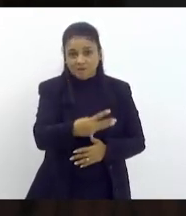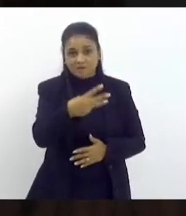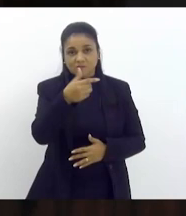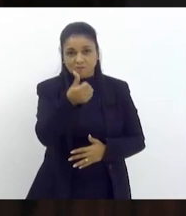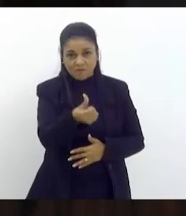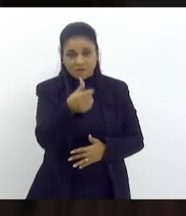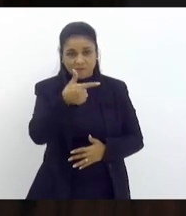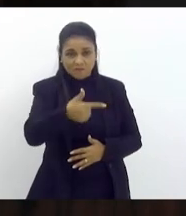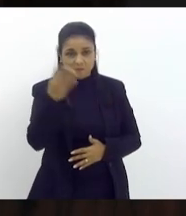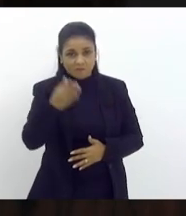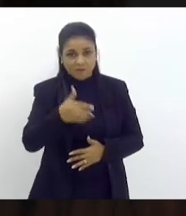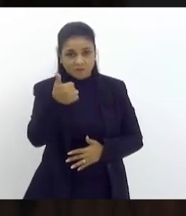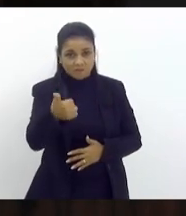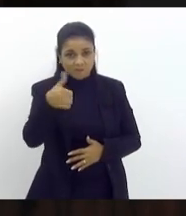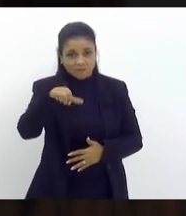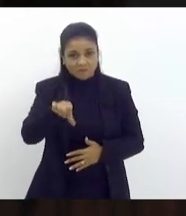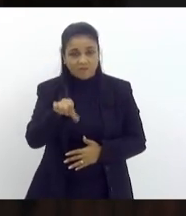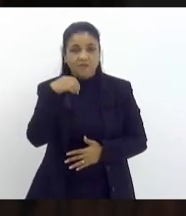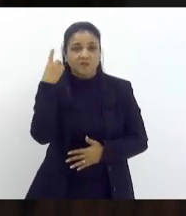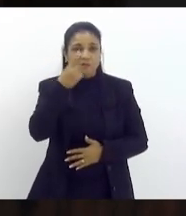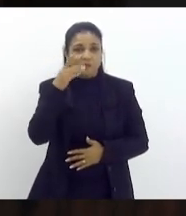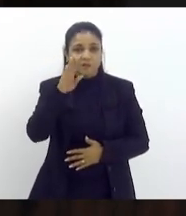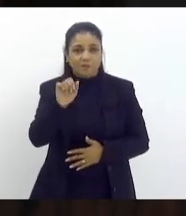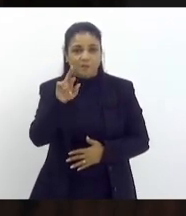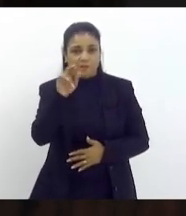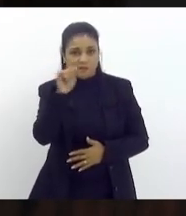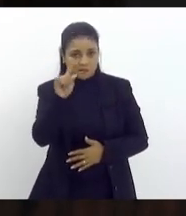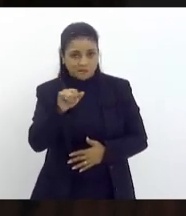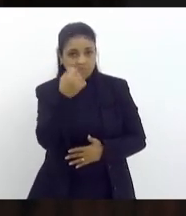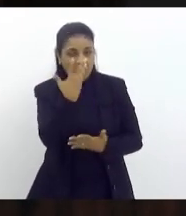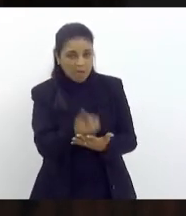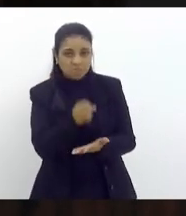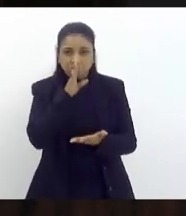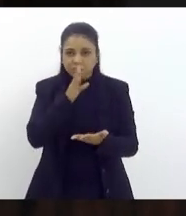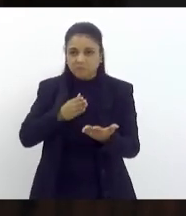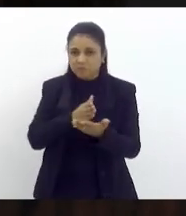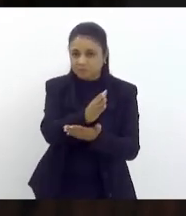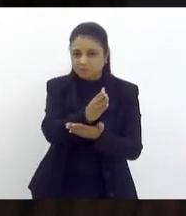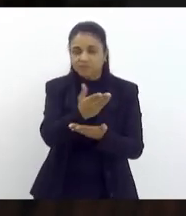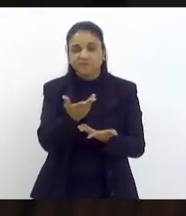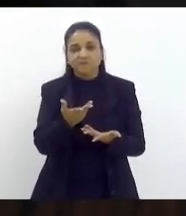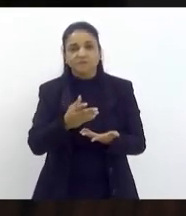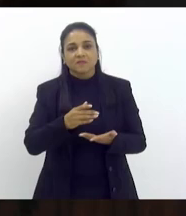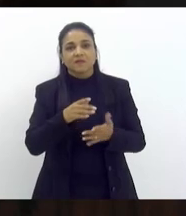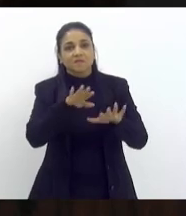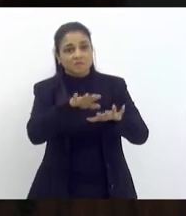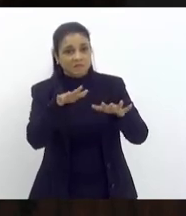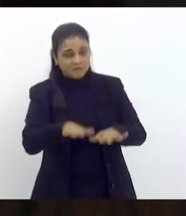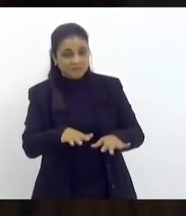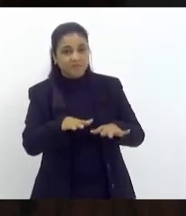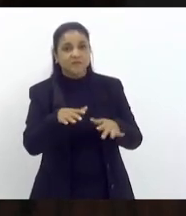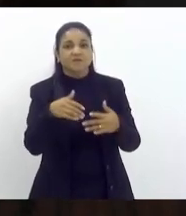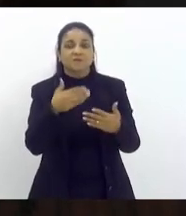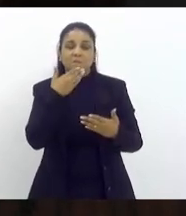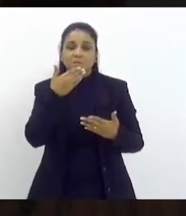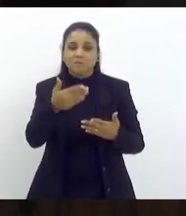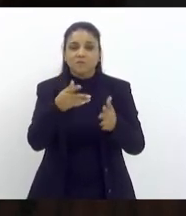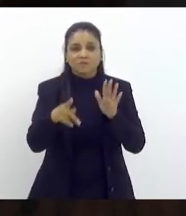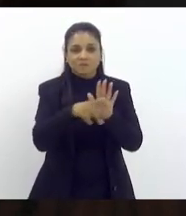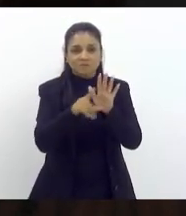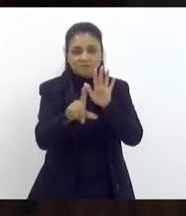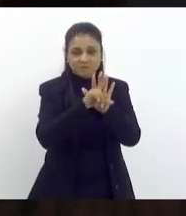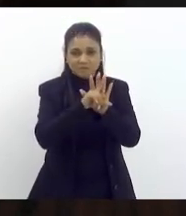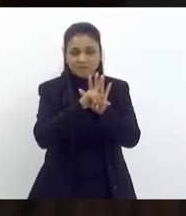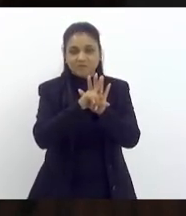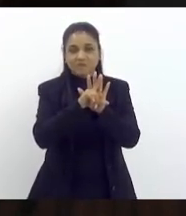362/2019 do deputado brasão sobre isso que a prova permanes Como estão aprovado a sobremesa requerimento de inclusão